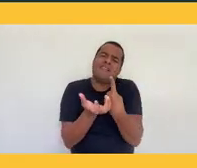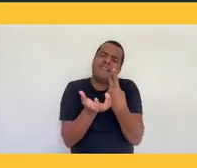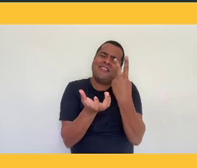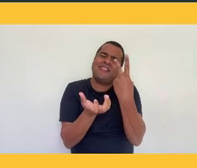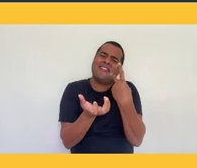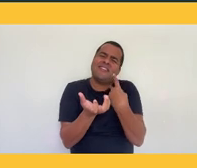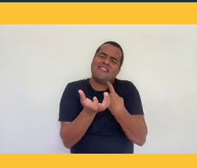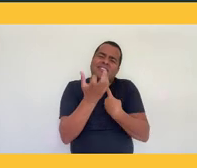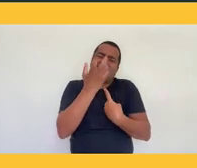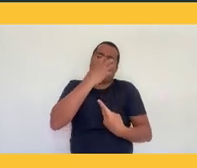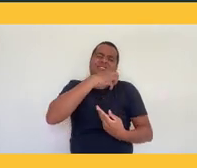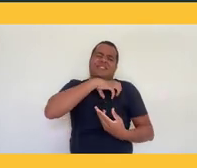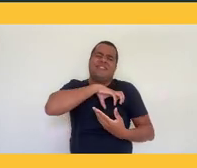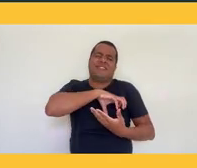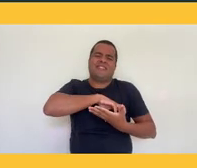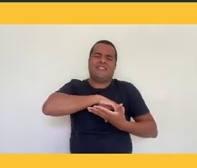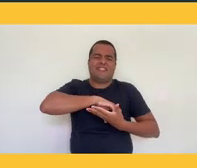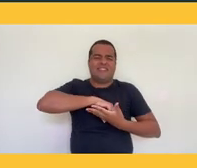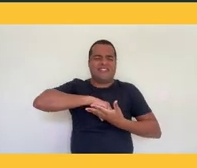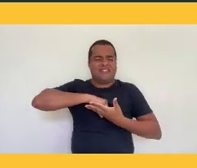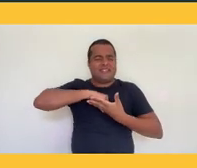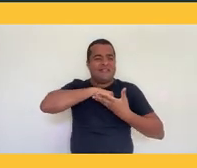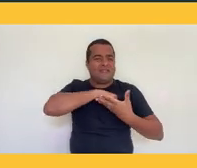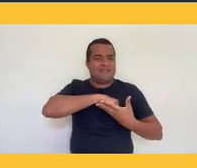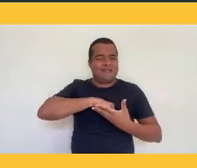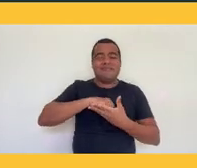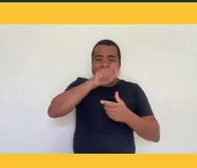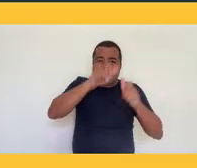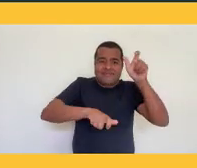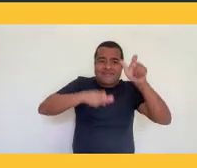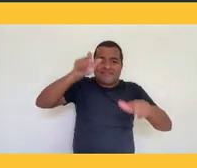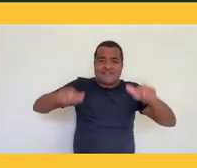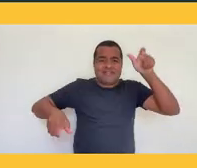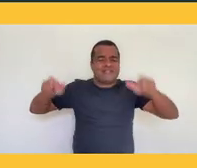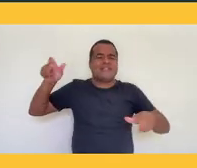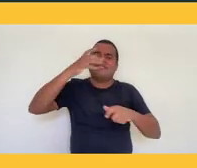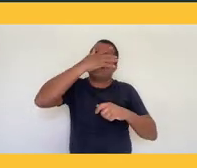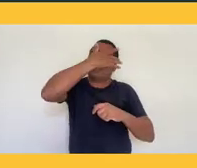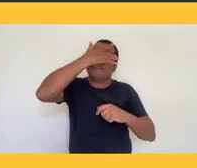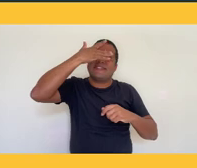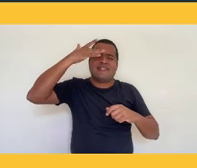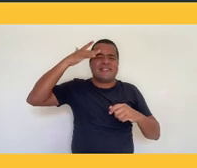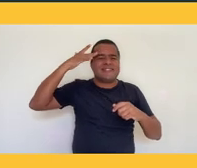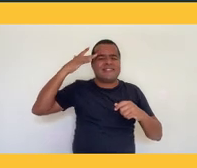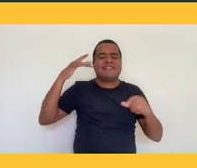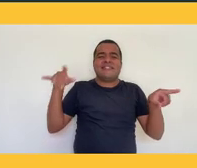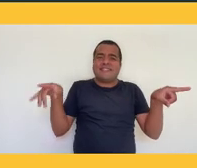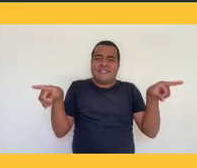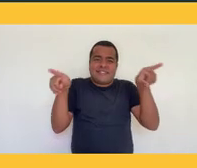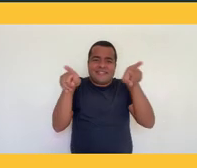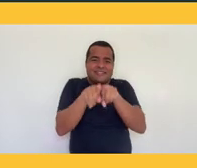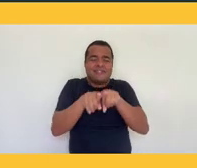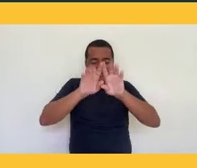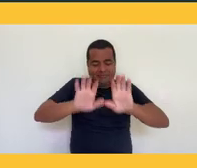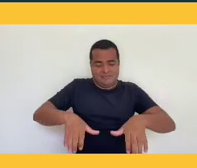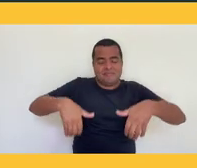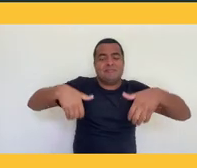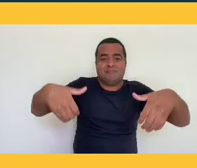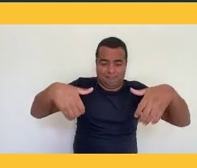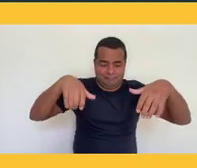o meu amor. Cabem três vidas inteiras. Cabe